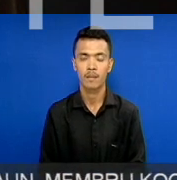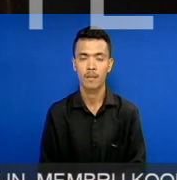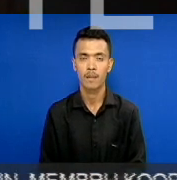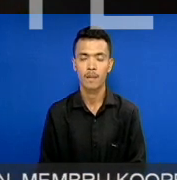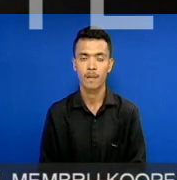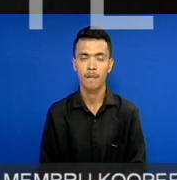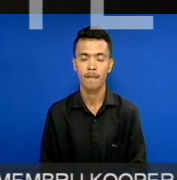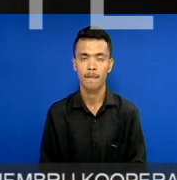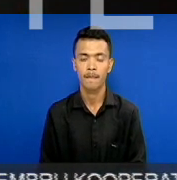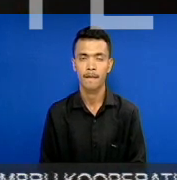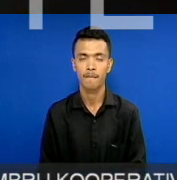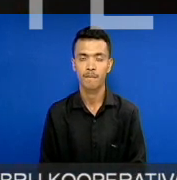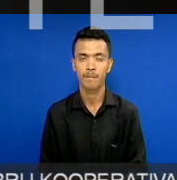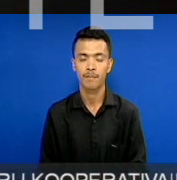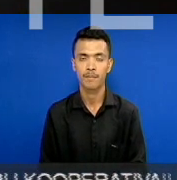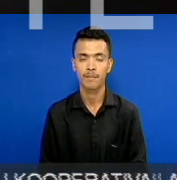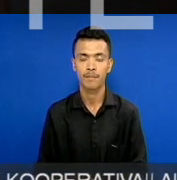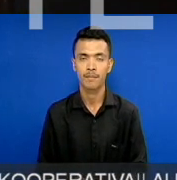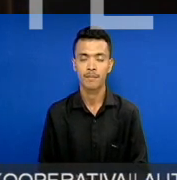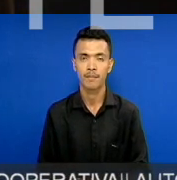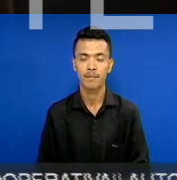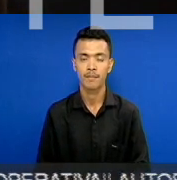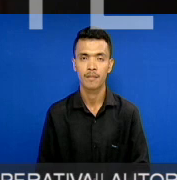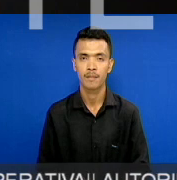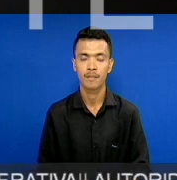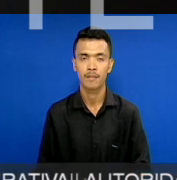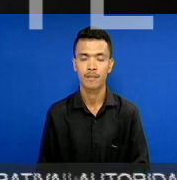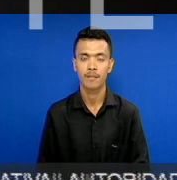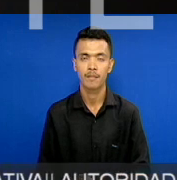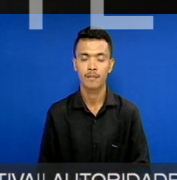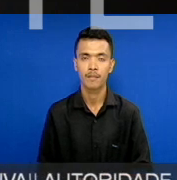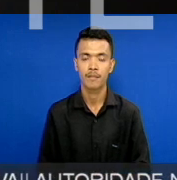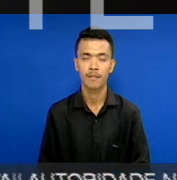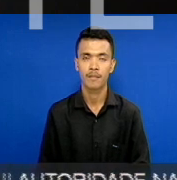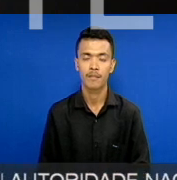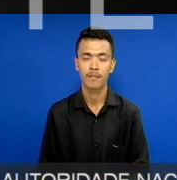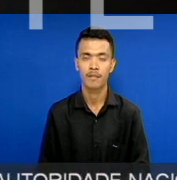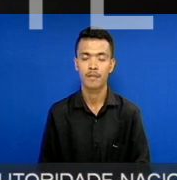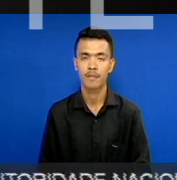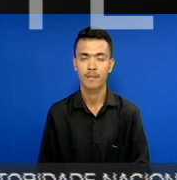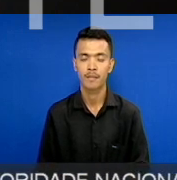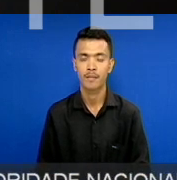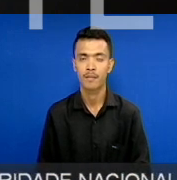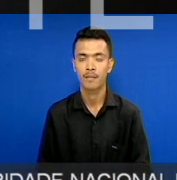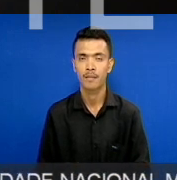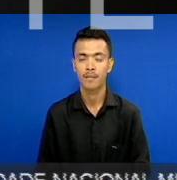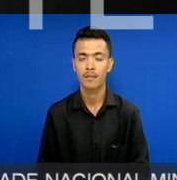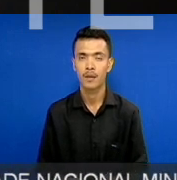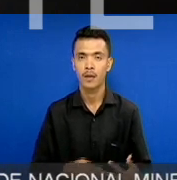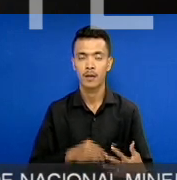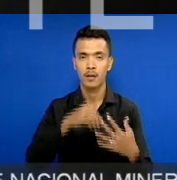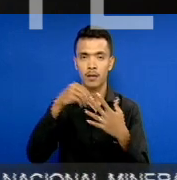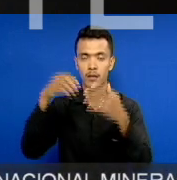rekreasaun ba ne ma sa 1.5% nomos ba edukasaun sa 2.3% liu liga ba